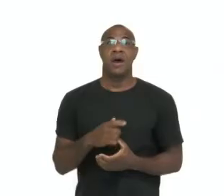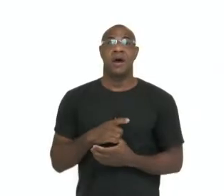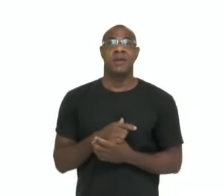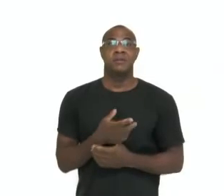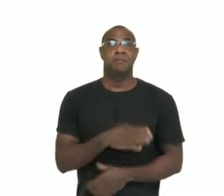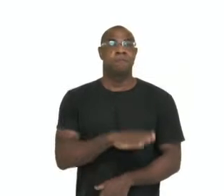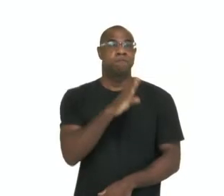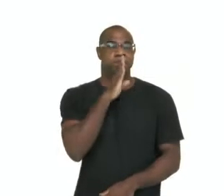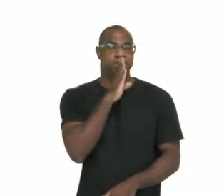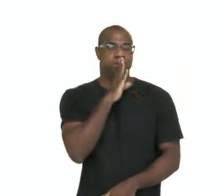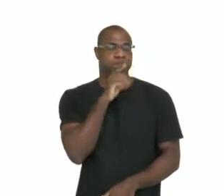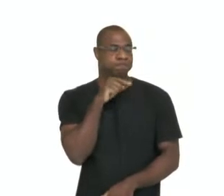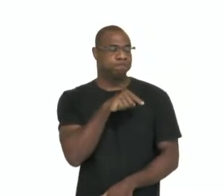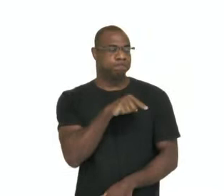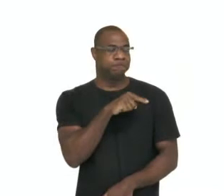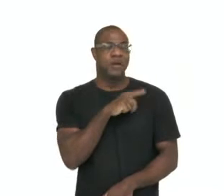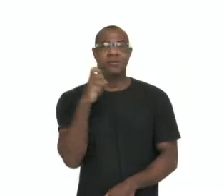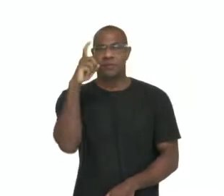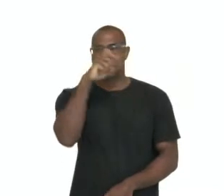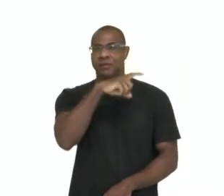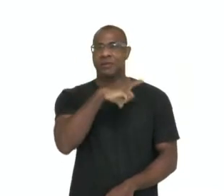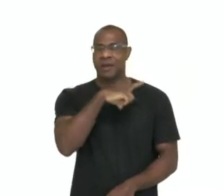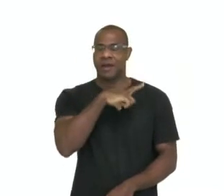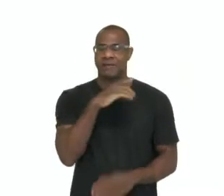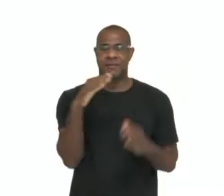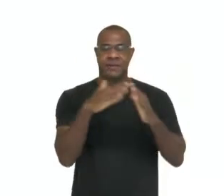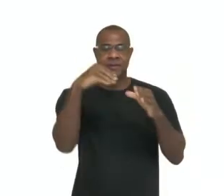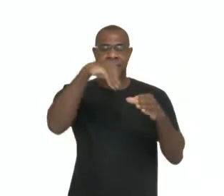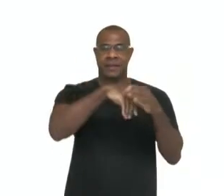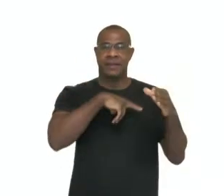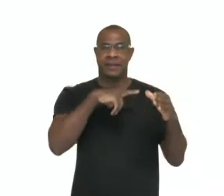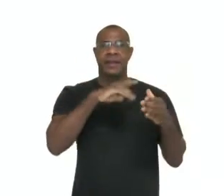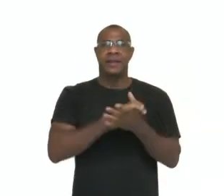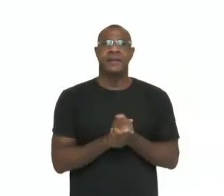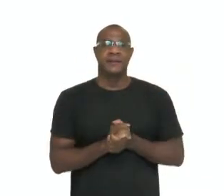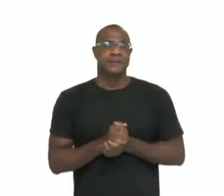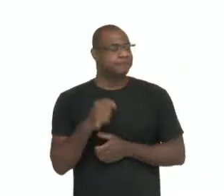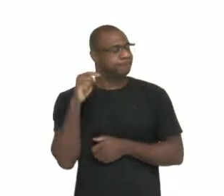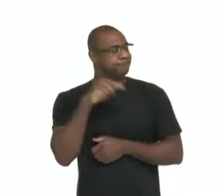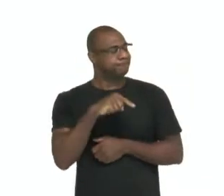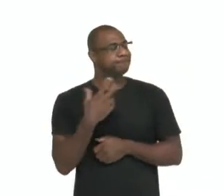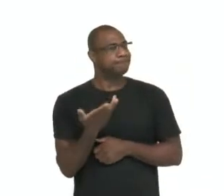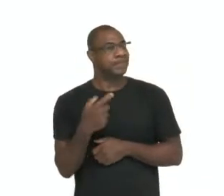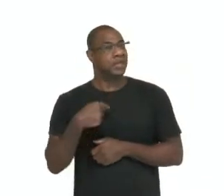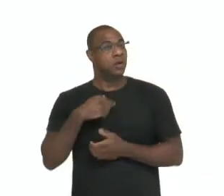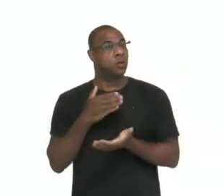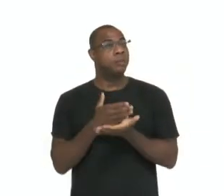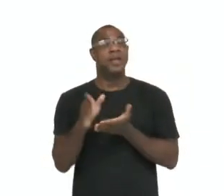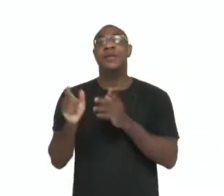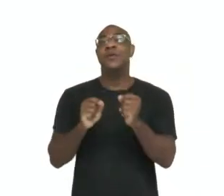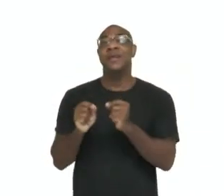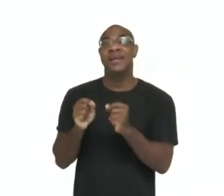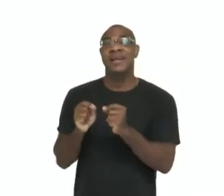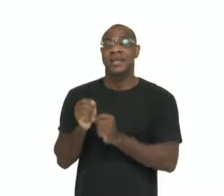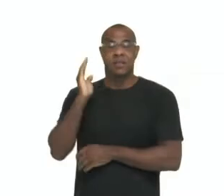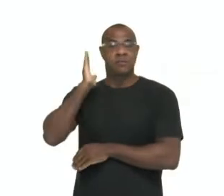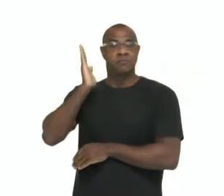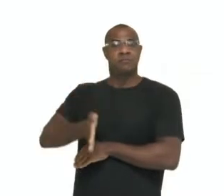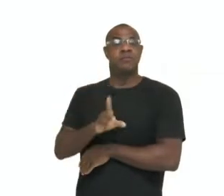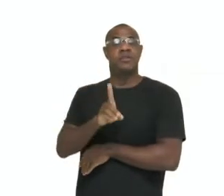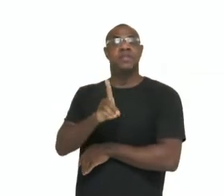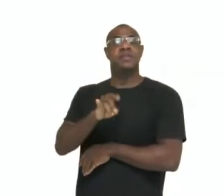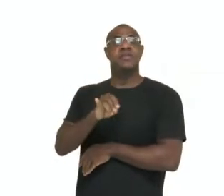Abafando a voz, disse que a dificuldade estava na casa, agente do Pádua. Aí eu começo com o discurso direto, a fala